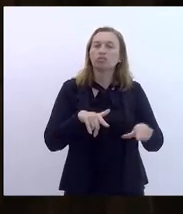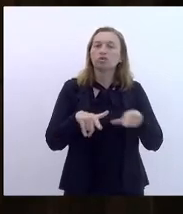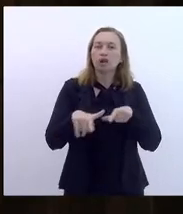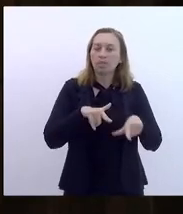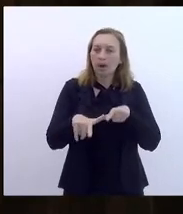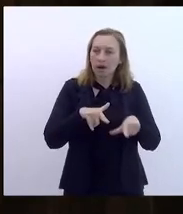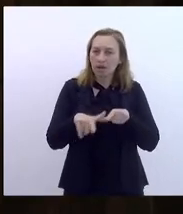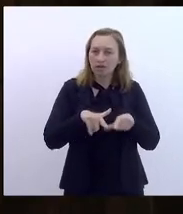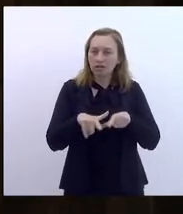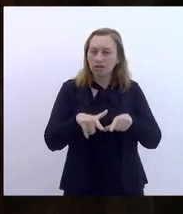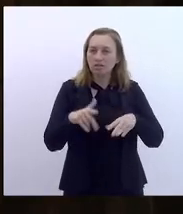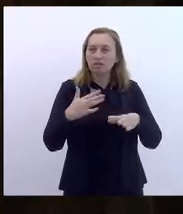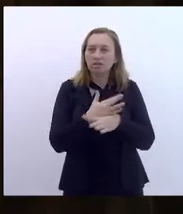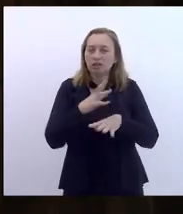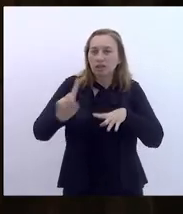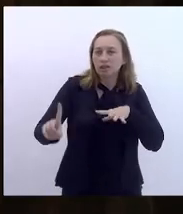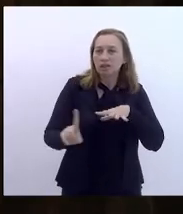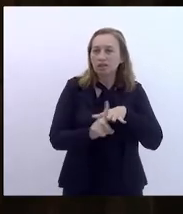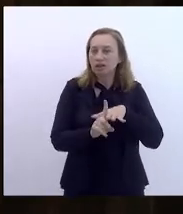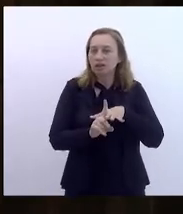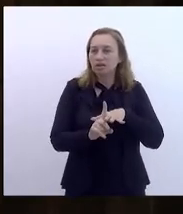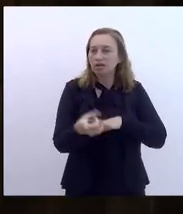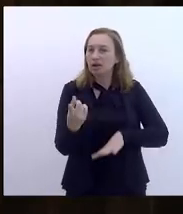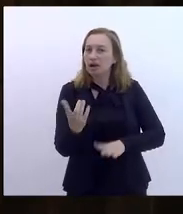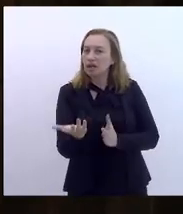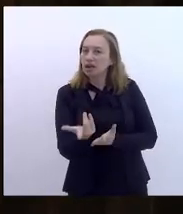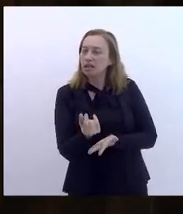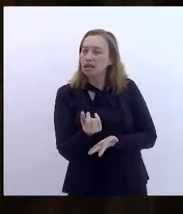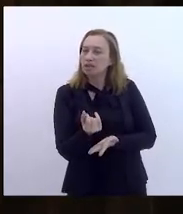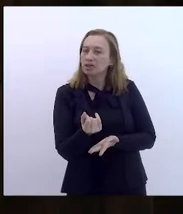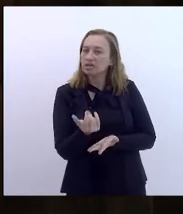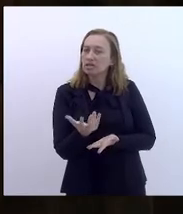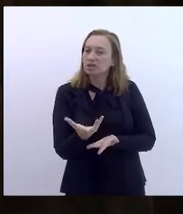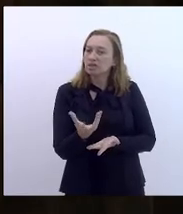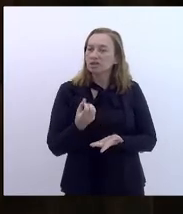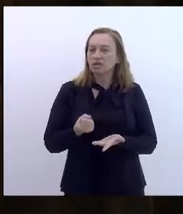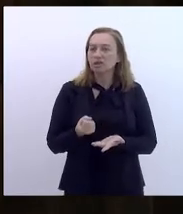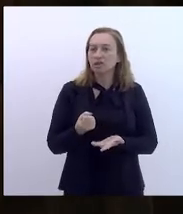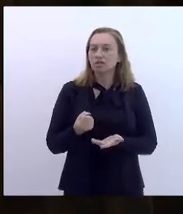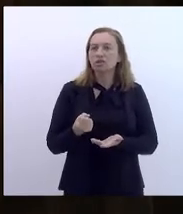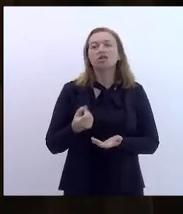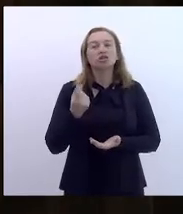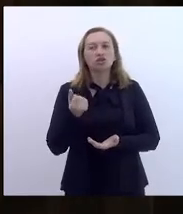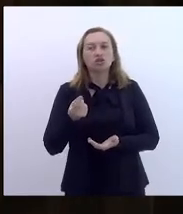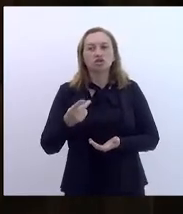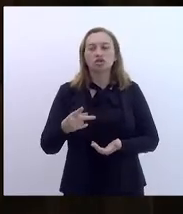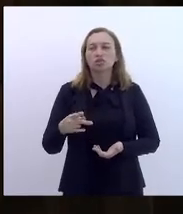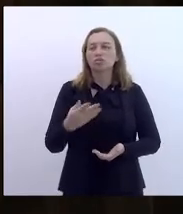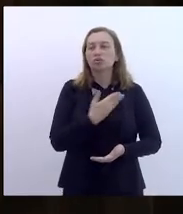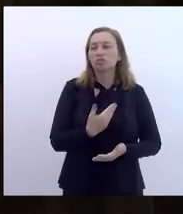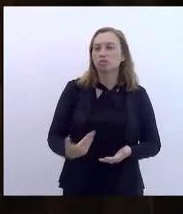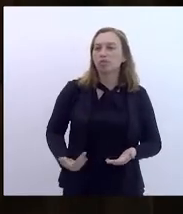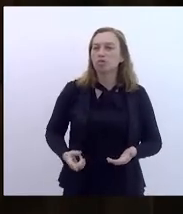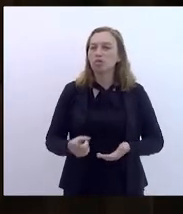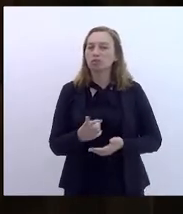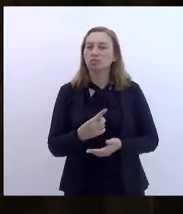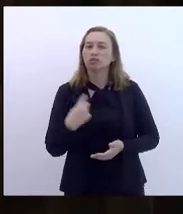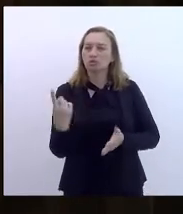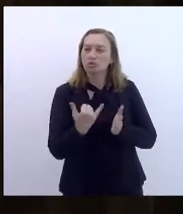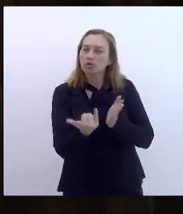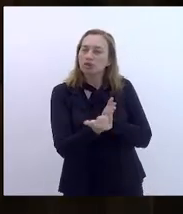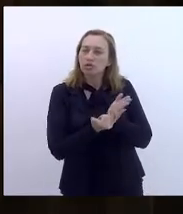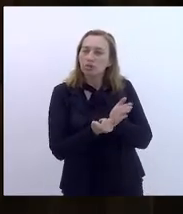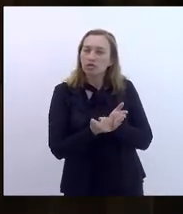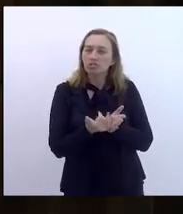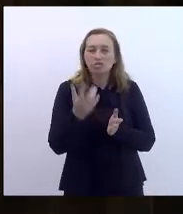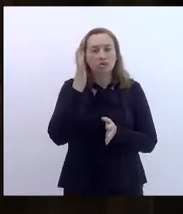funções desses que estão na cidade integrada ganhando dinheiro público dinheiro dos nossos impostos para fazer sei lá